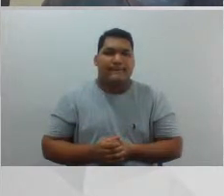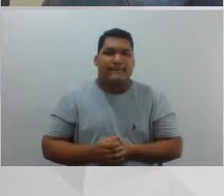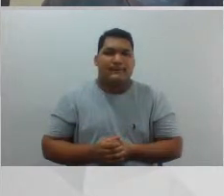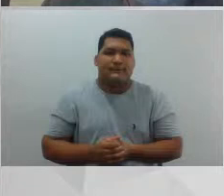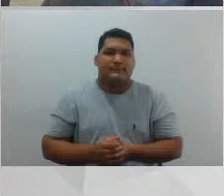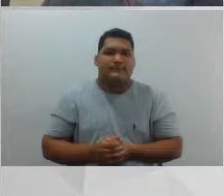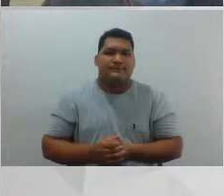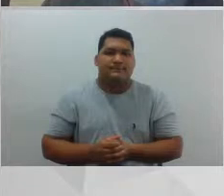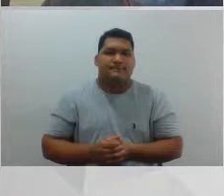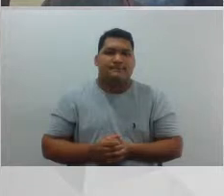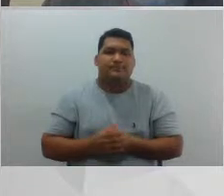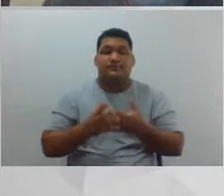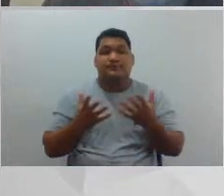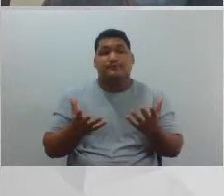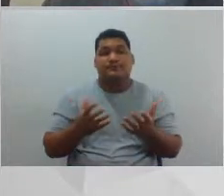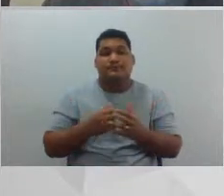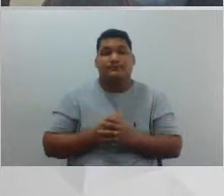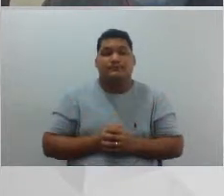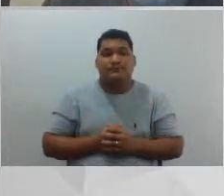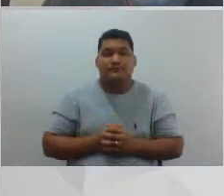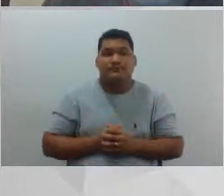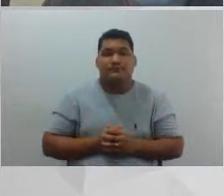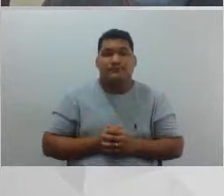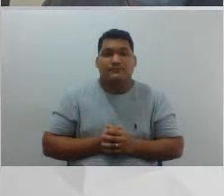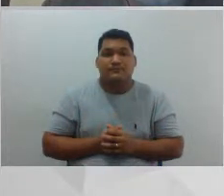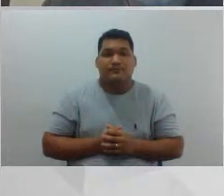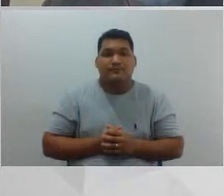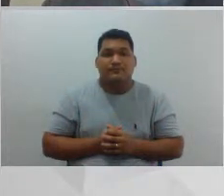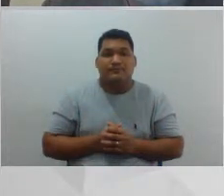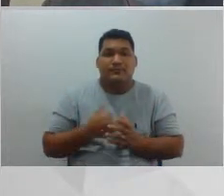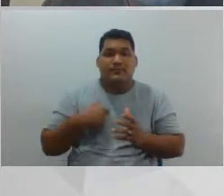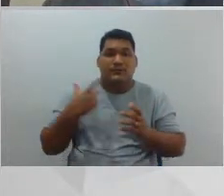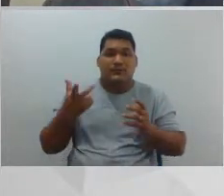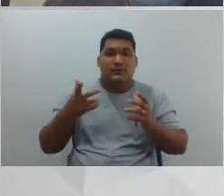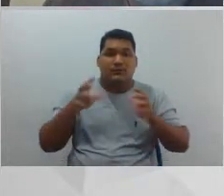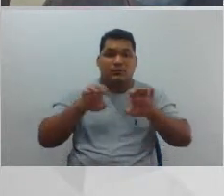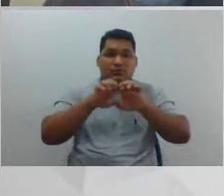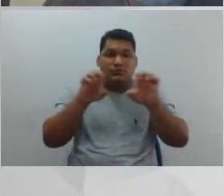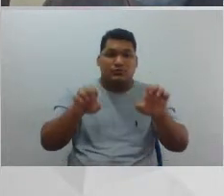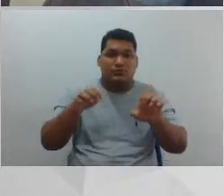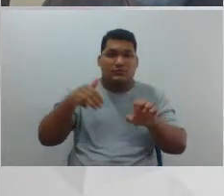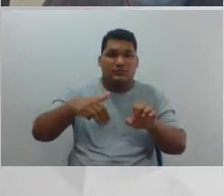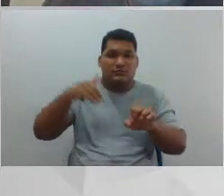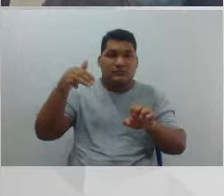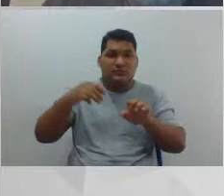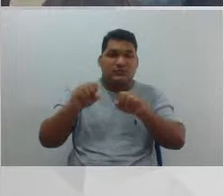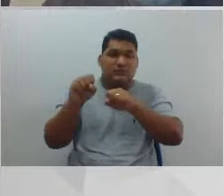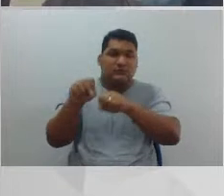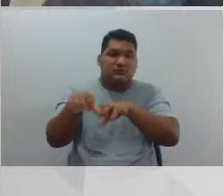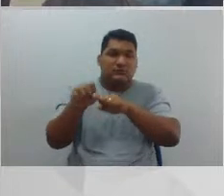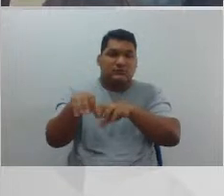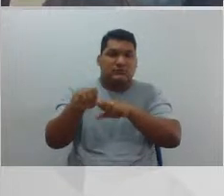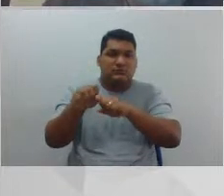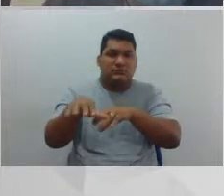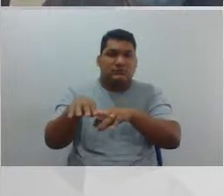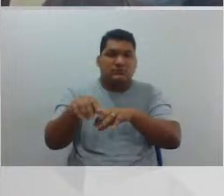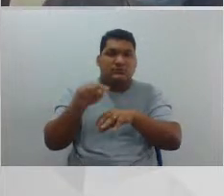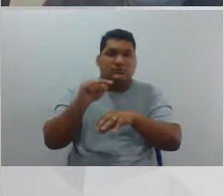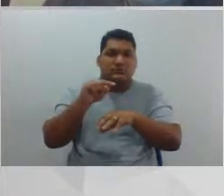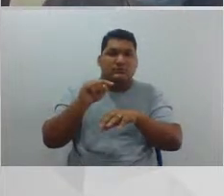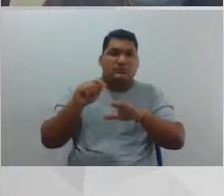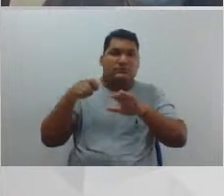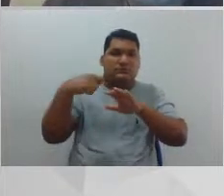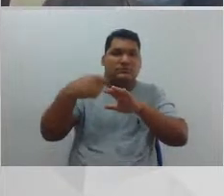Então, é uma estrutura matemática onde eu tenho sinais, tá? Que são multiplicados por